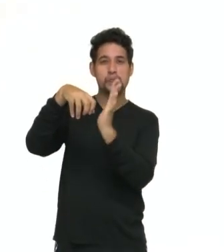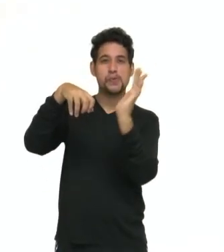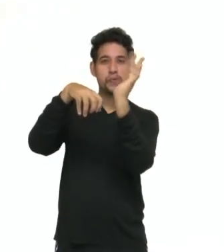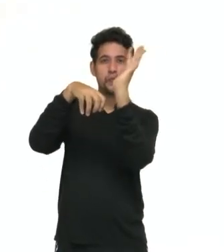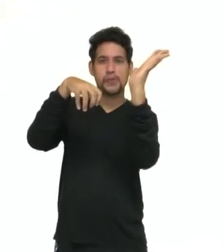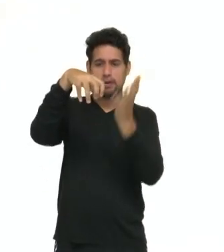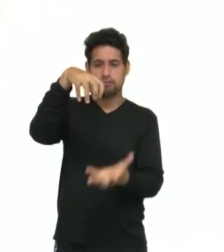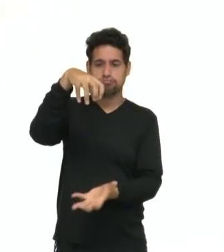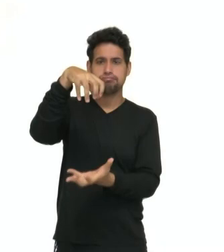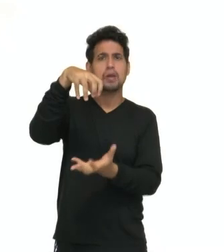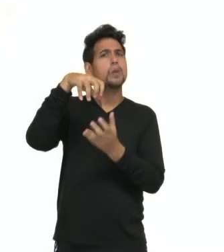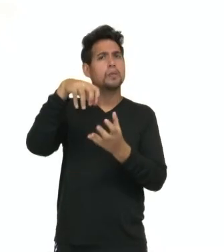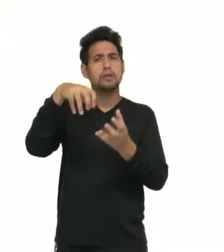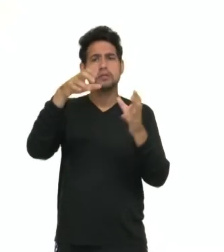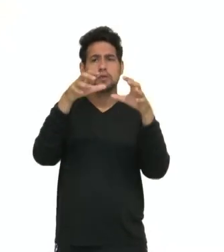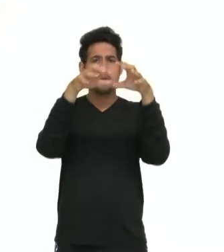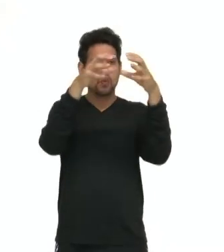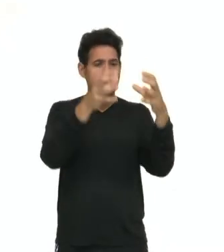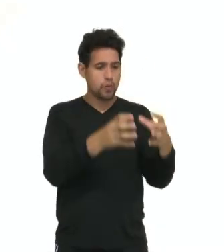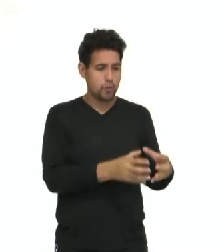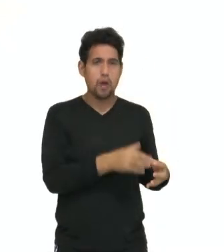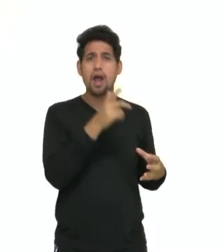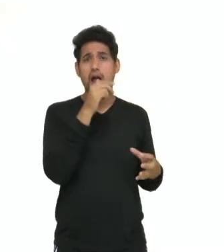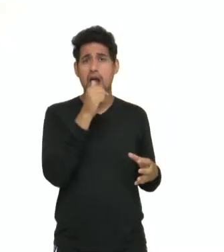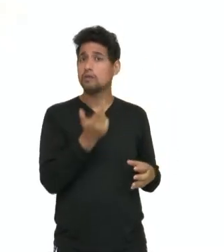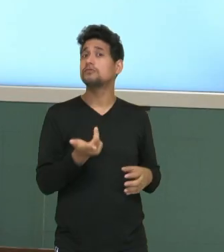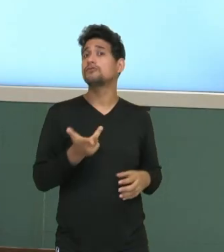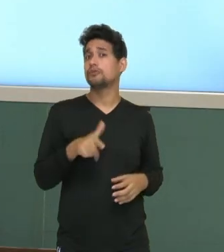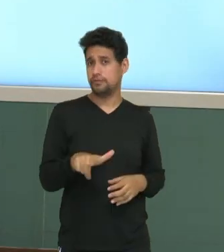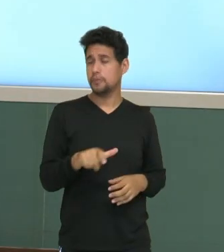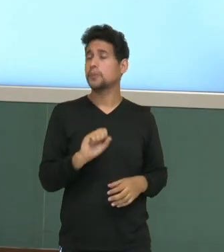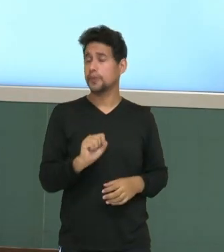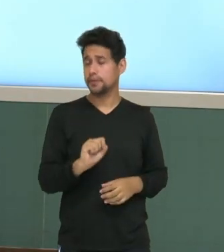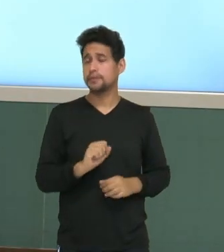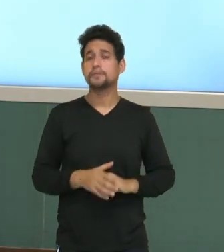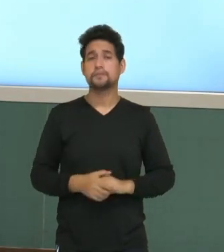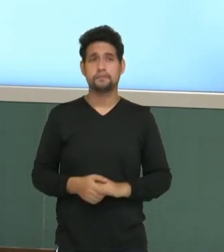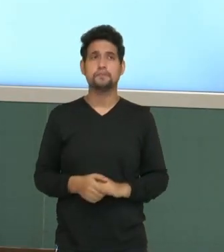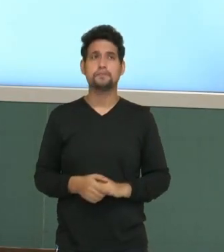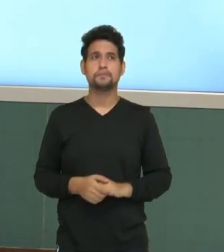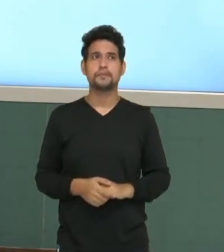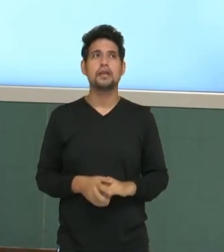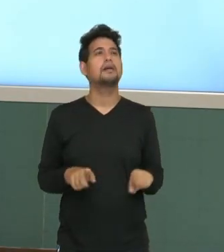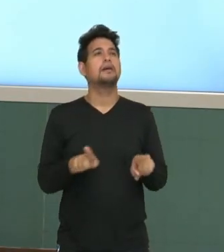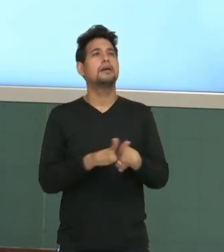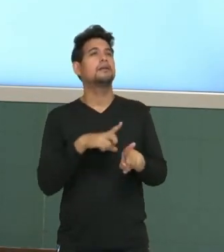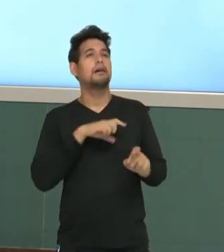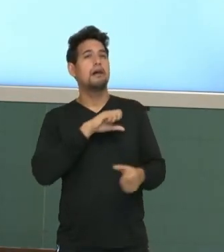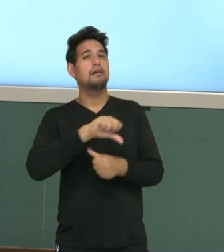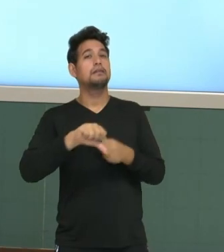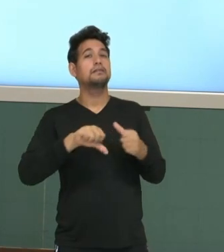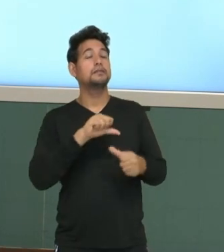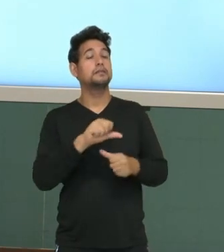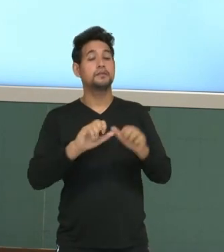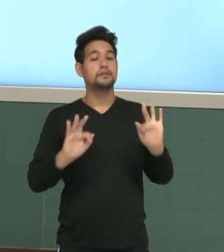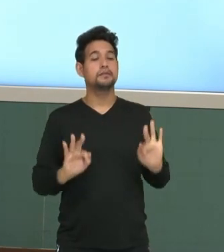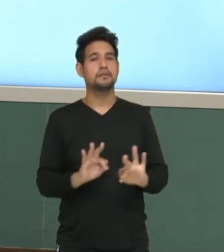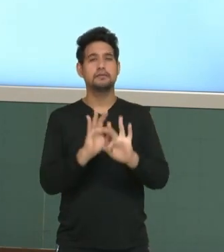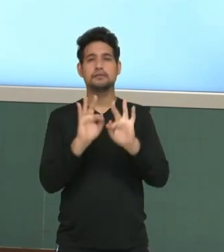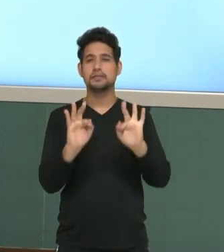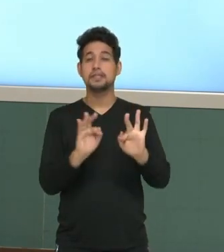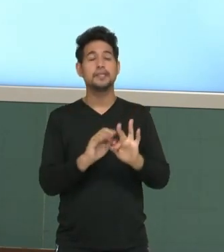Eu posso coletar esse vapor e voltar para o estado líquido. Há também as transformações físicas